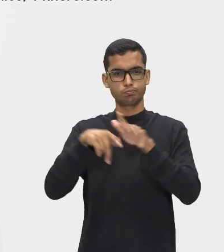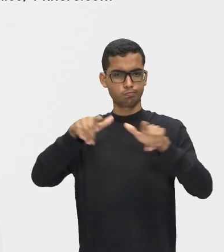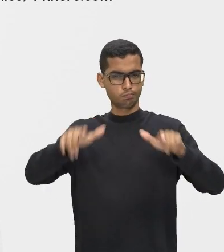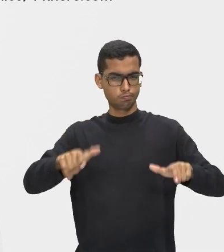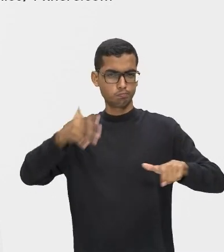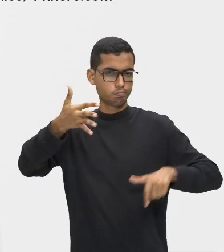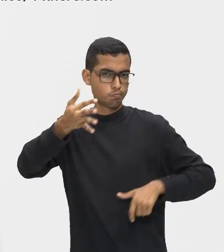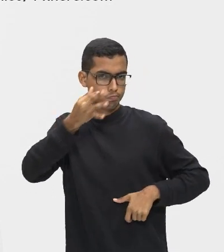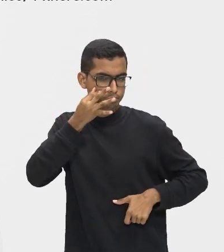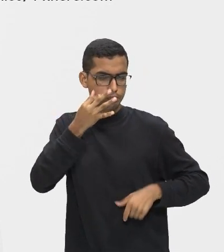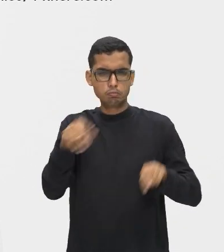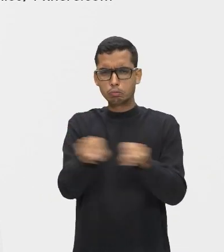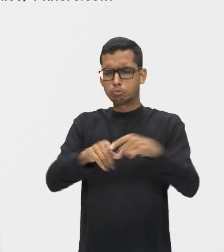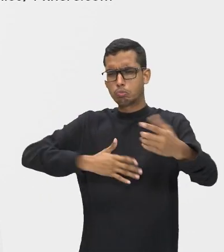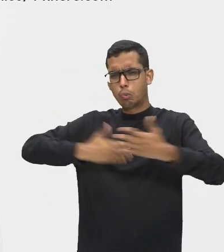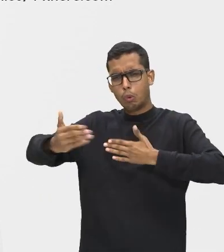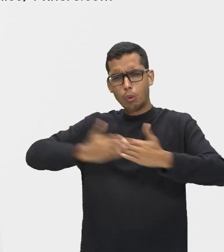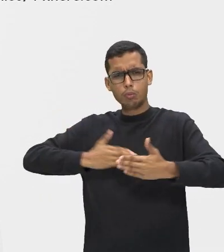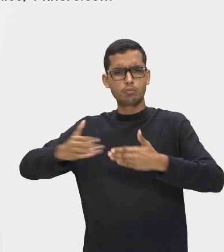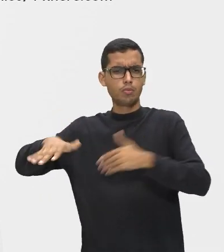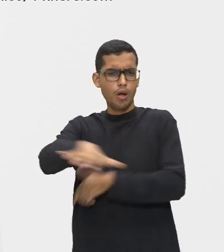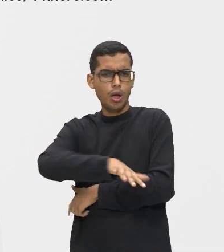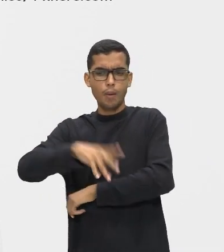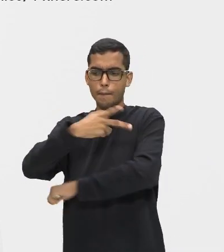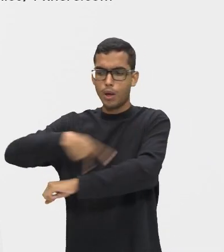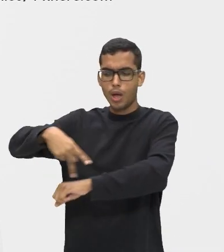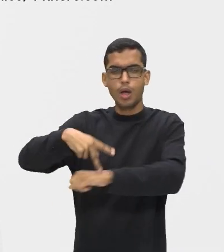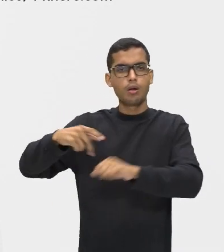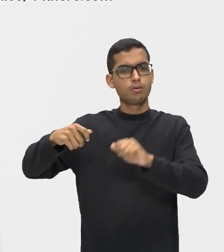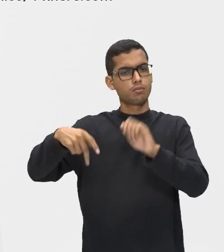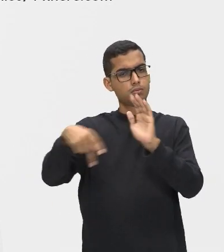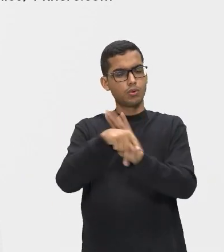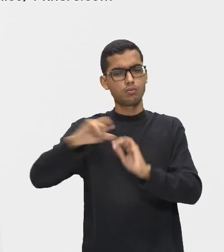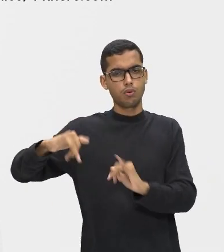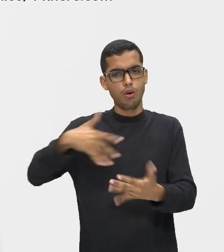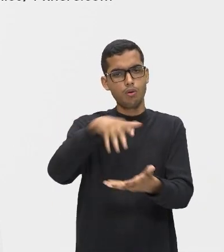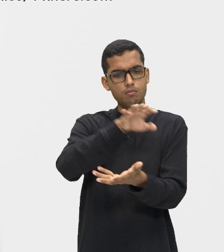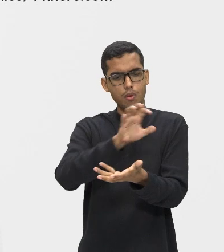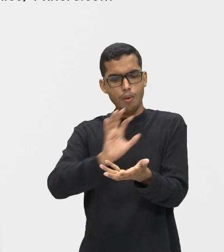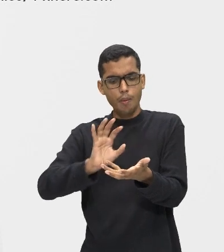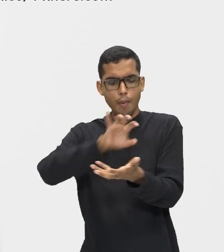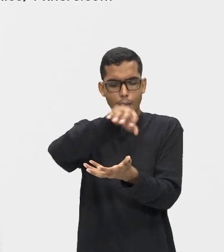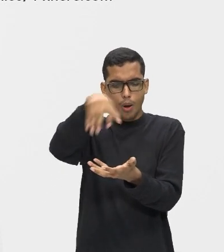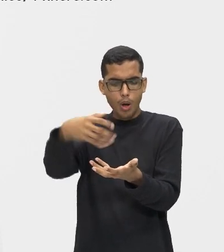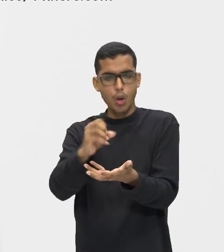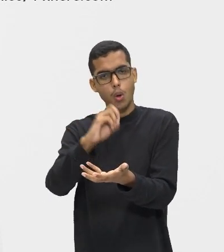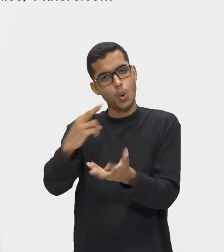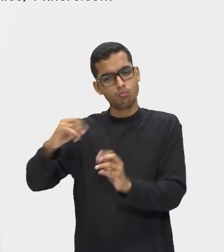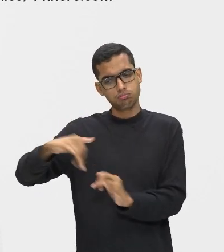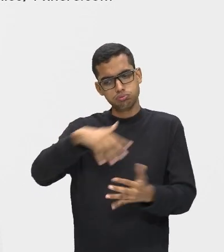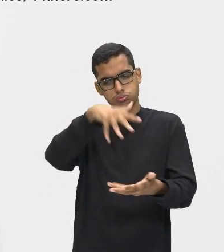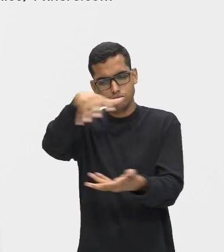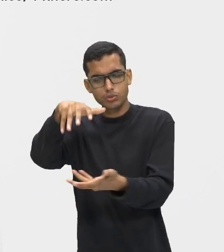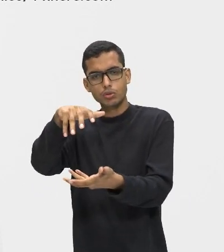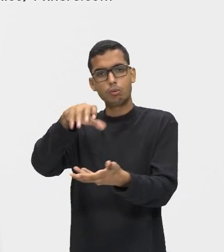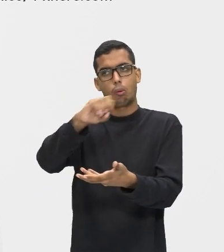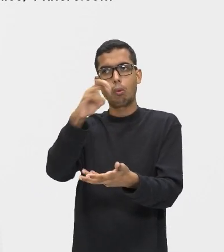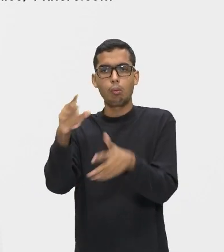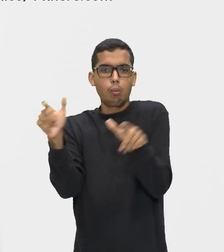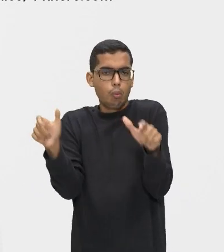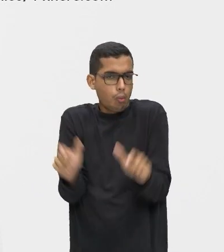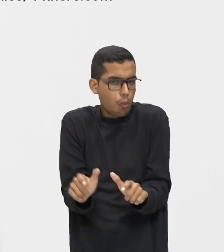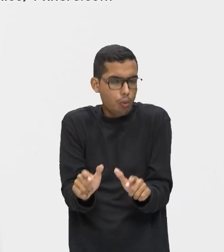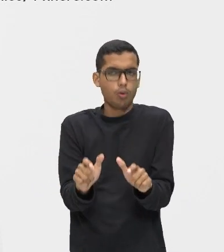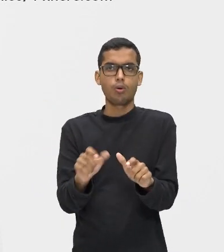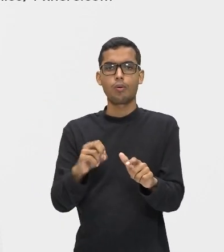pode colocar qualquer área, um país, um continente, o planeta inteiro, apenas uma cidade, ou então até mesmo